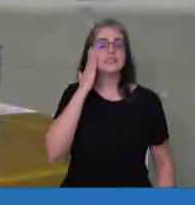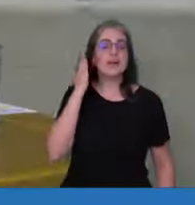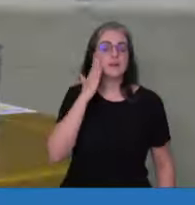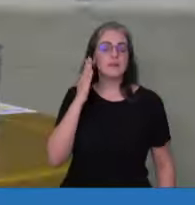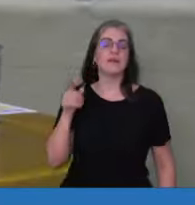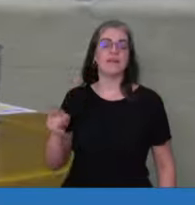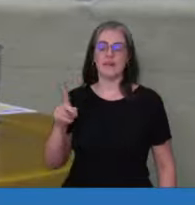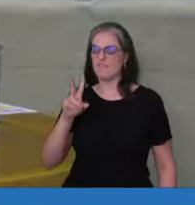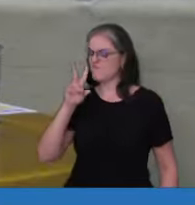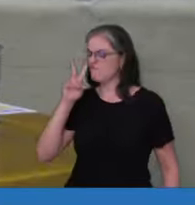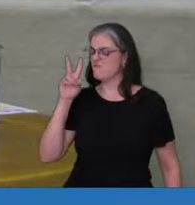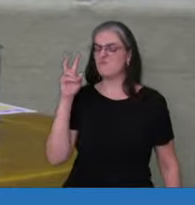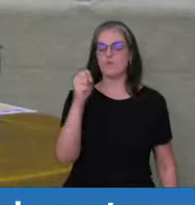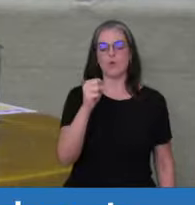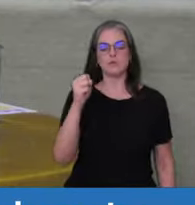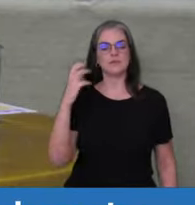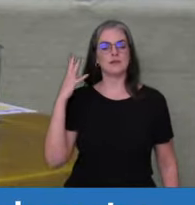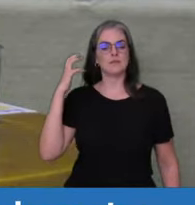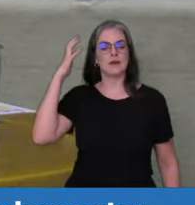Marielle Franco.